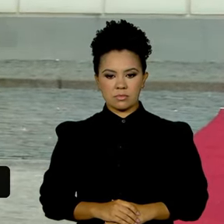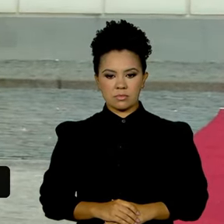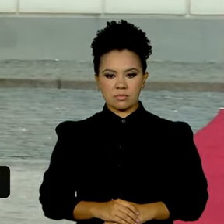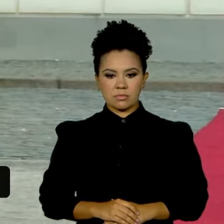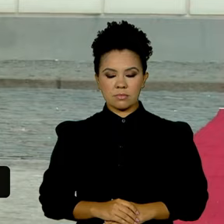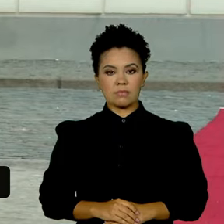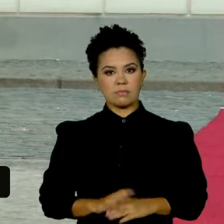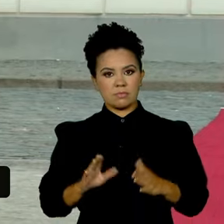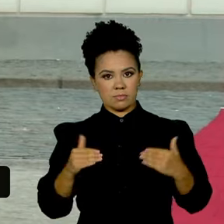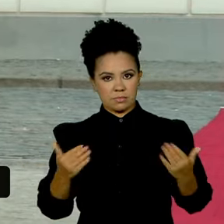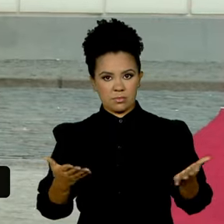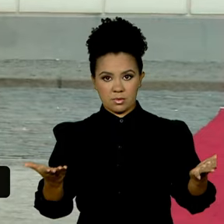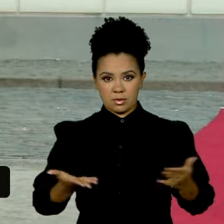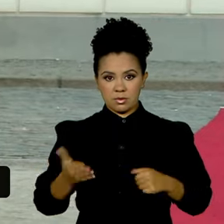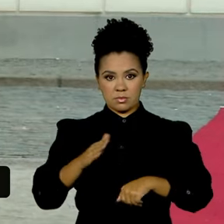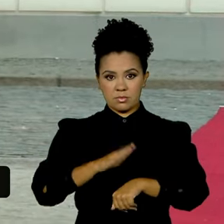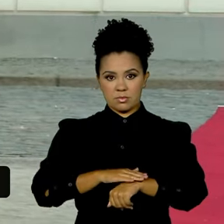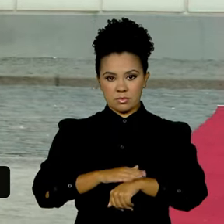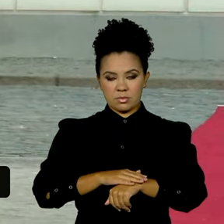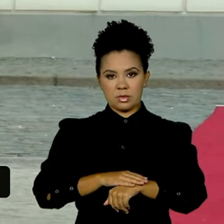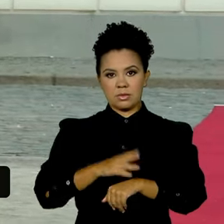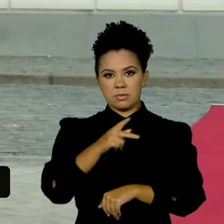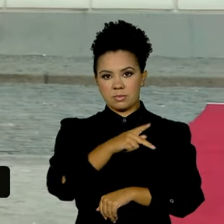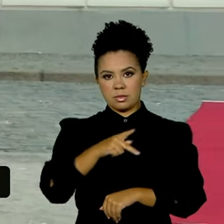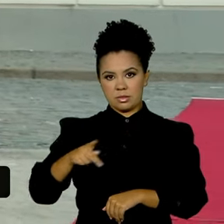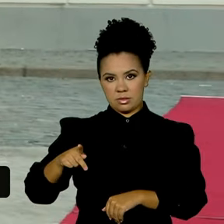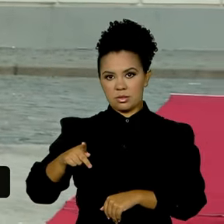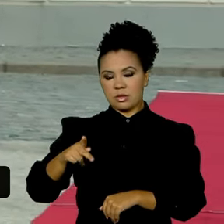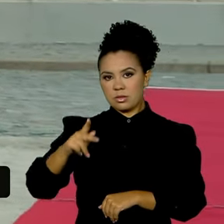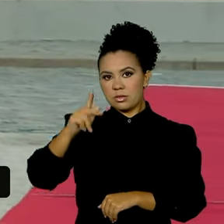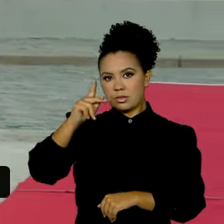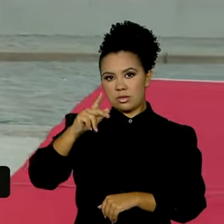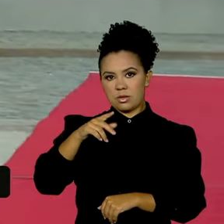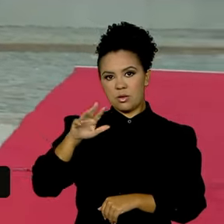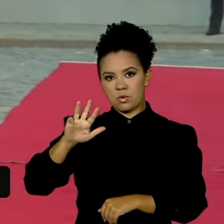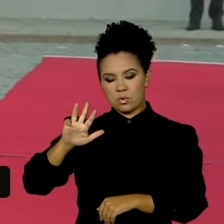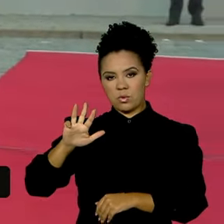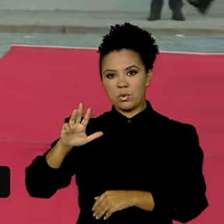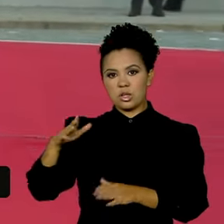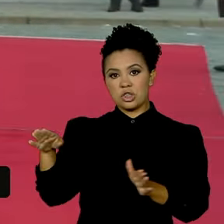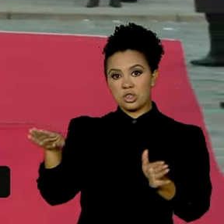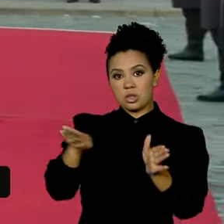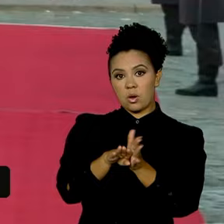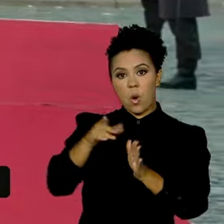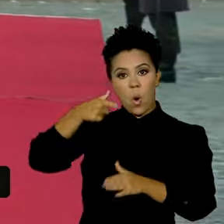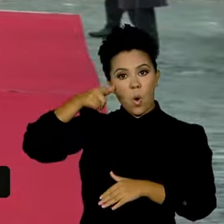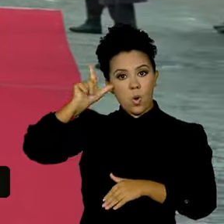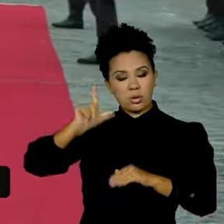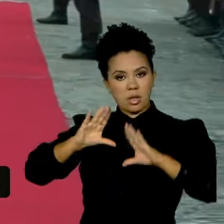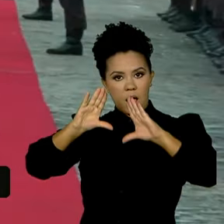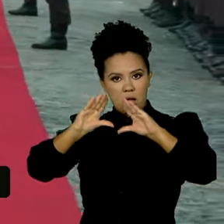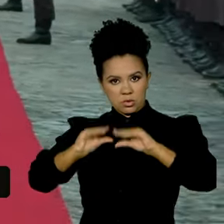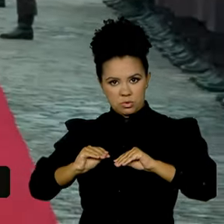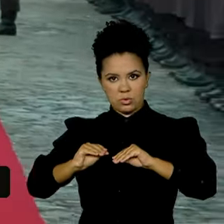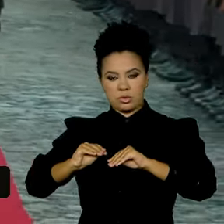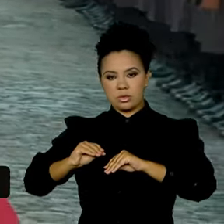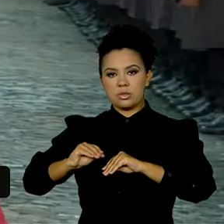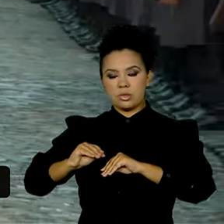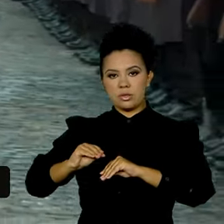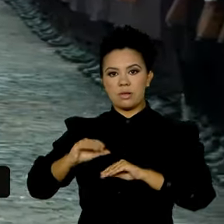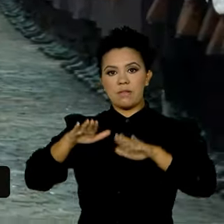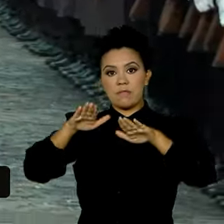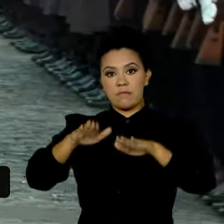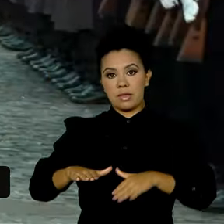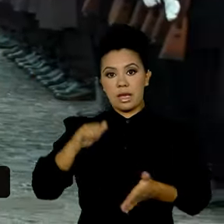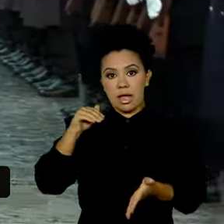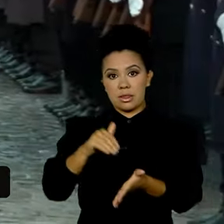Bom, o presidente Lula chegou a Berlim ontem de noite e ficará até o dia 5 de dezembro, uma visita